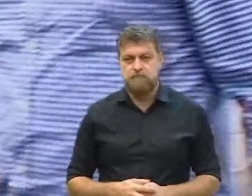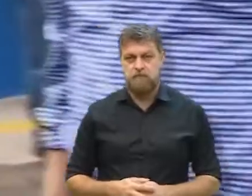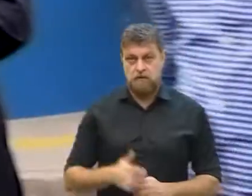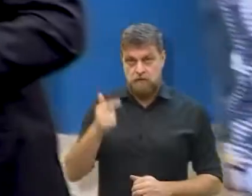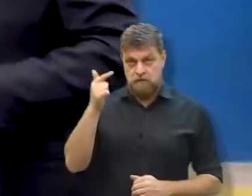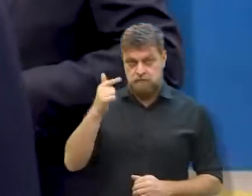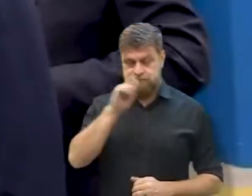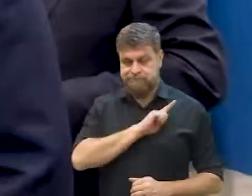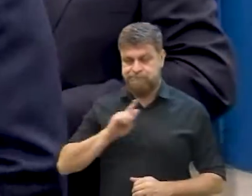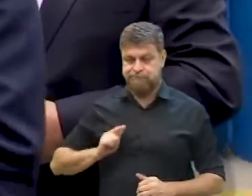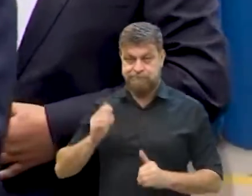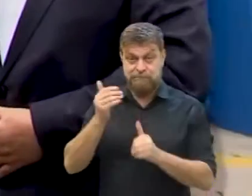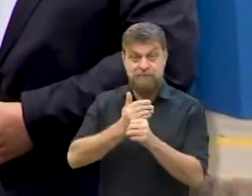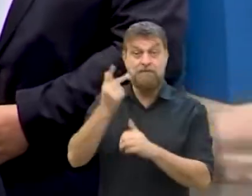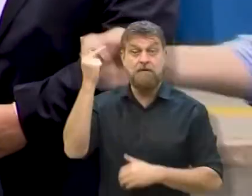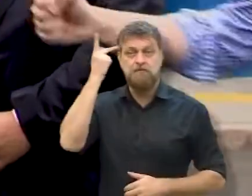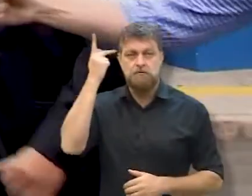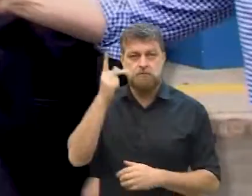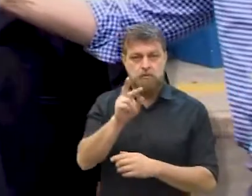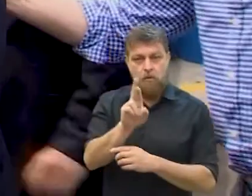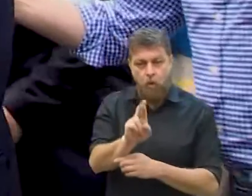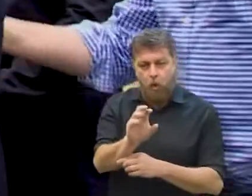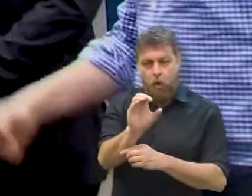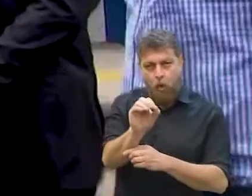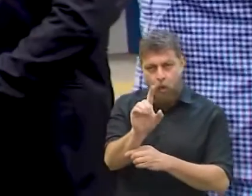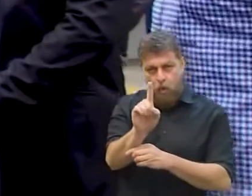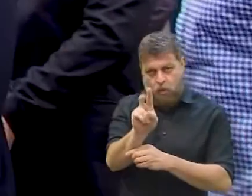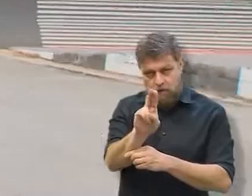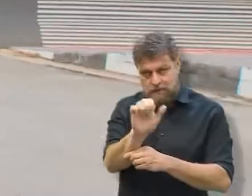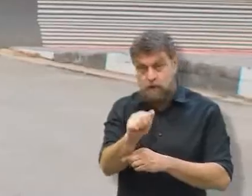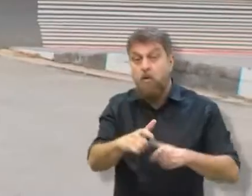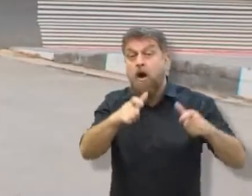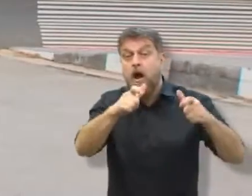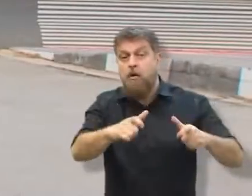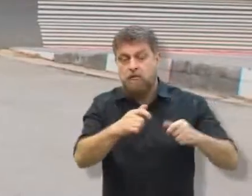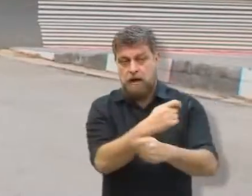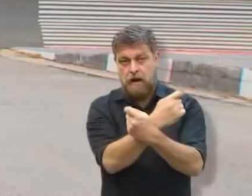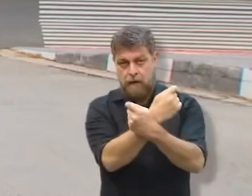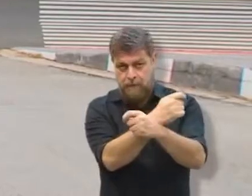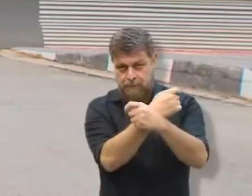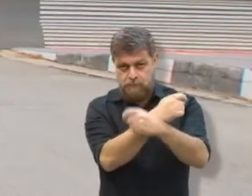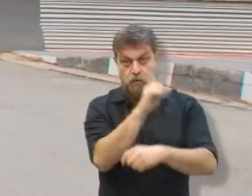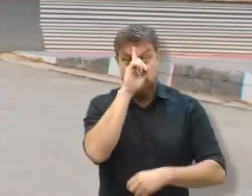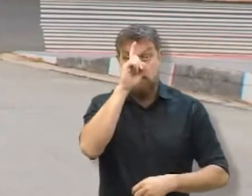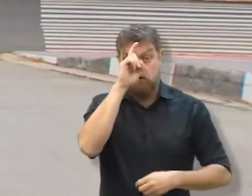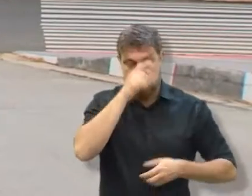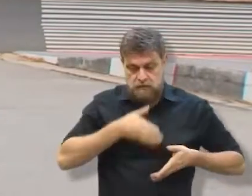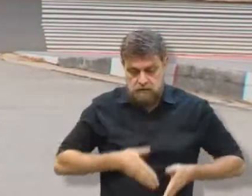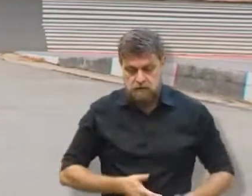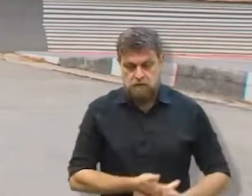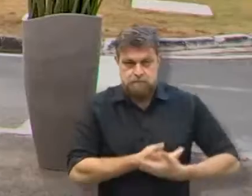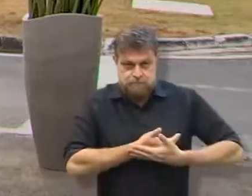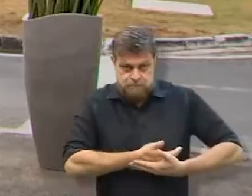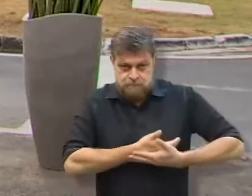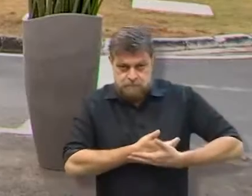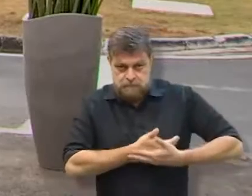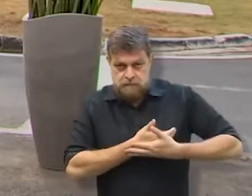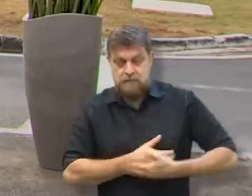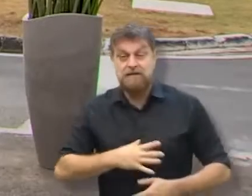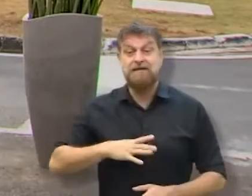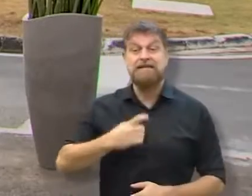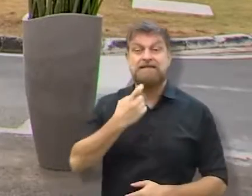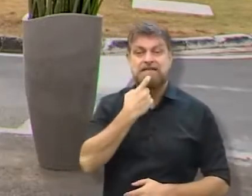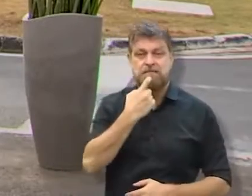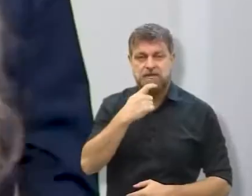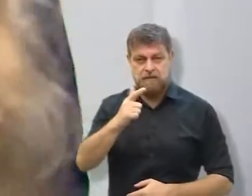A visita do vice-governador de São Paulo, Rodrigo Garcia, ao Hospital e Maternidade Celso Pierro, o Hospital da